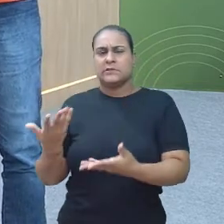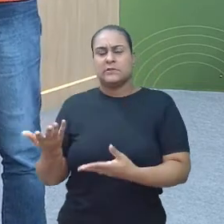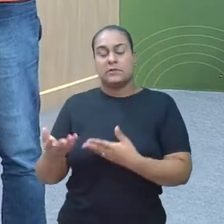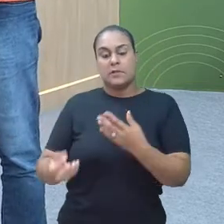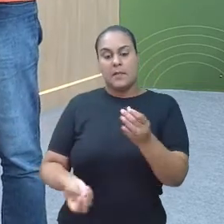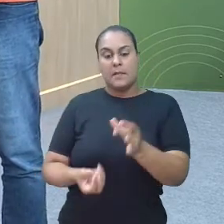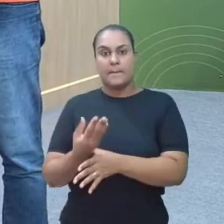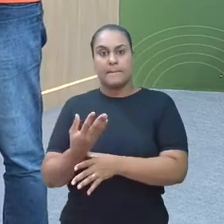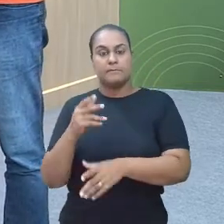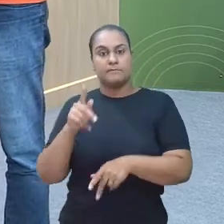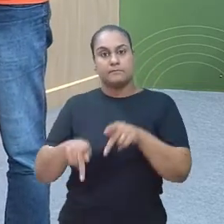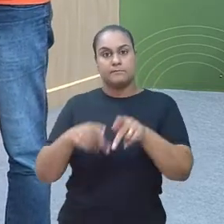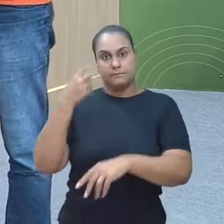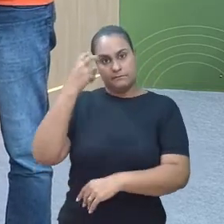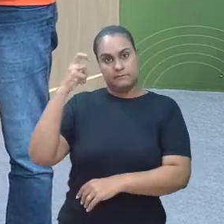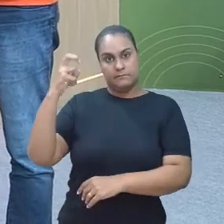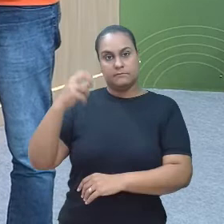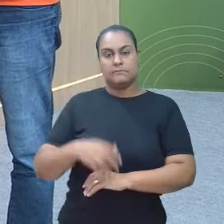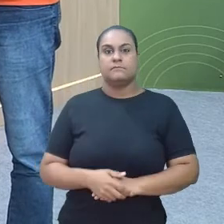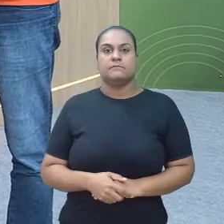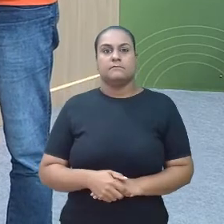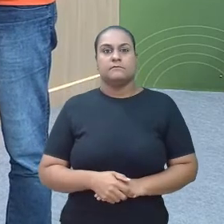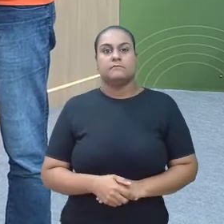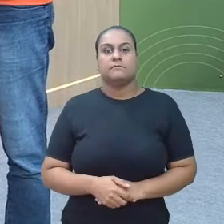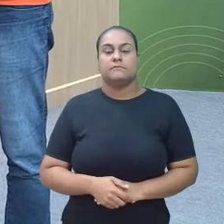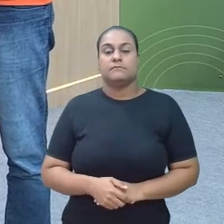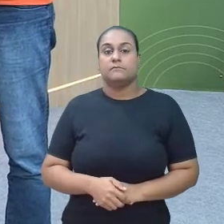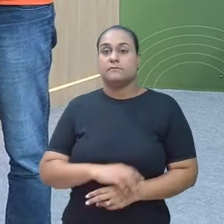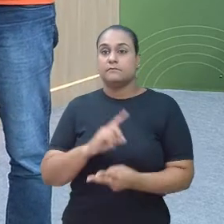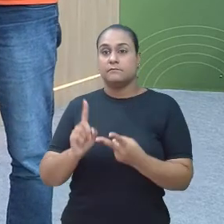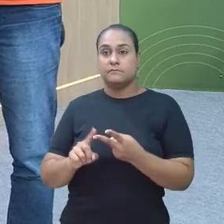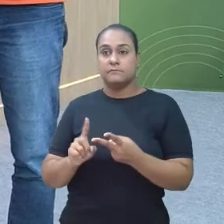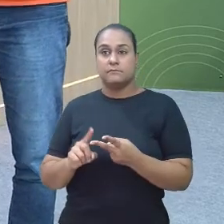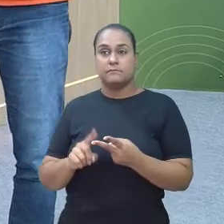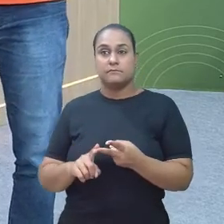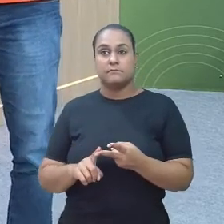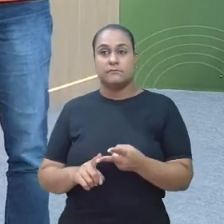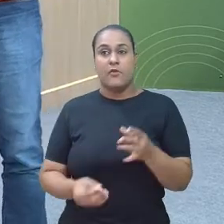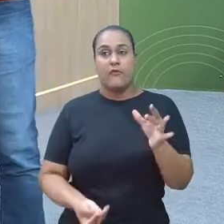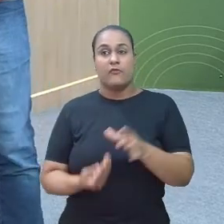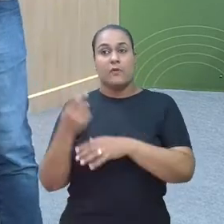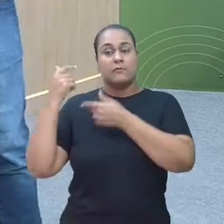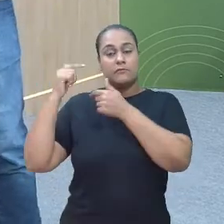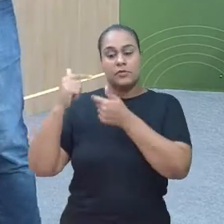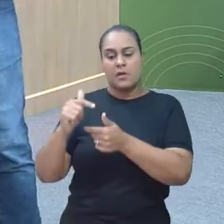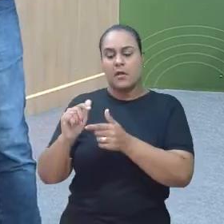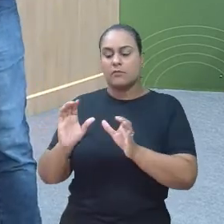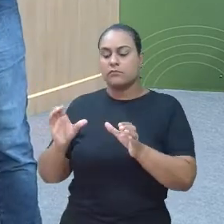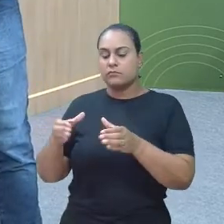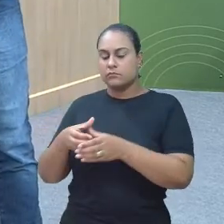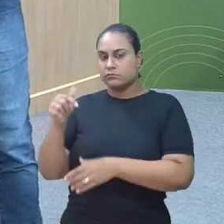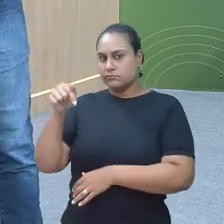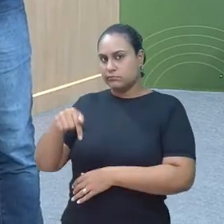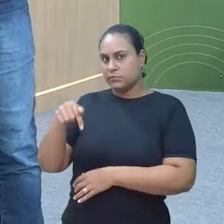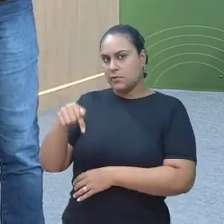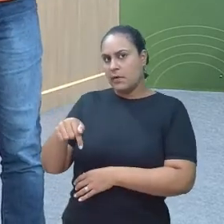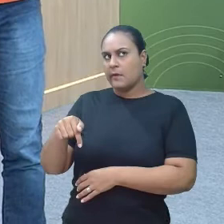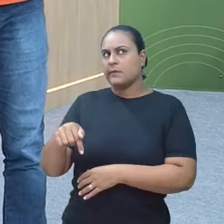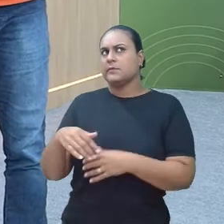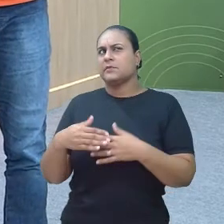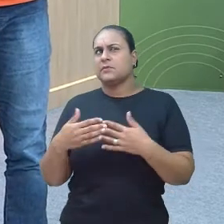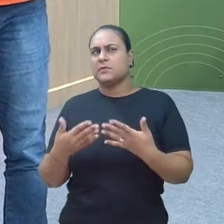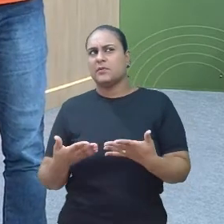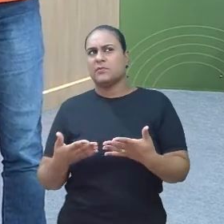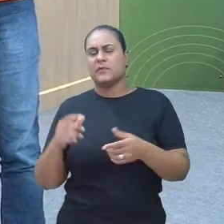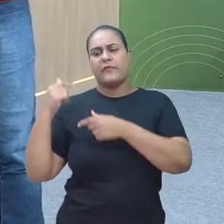cultura popular. O outro ponto que eu quero destacar é que é fundada na tradição de uma comunidade, foi o ponto que eu coloquei agora. Quando a gente fala